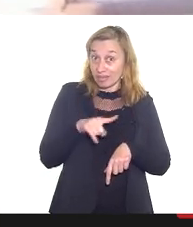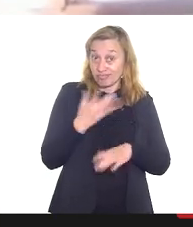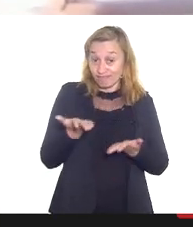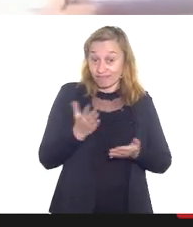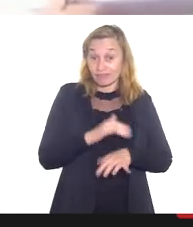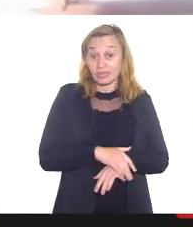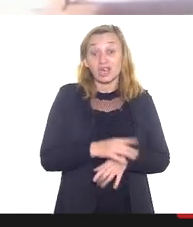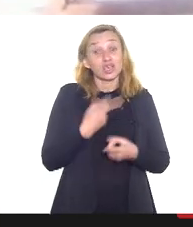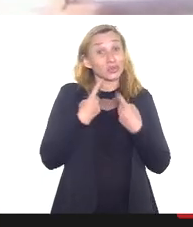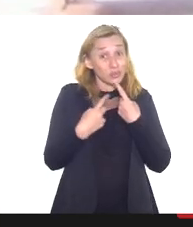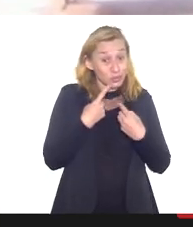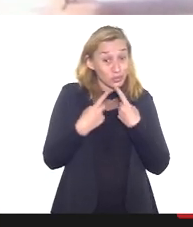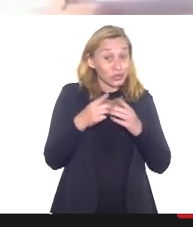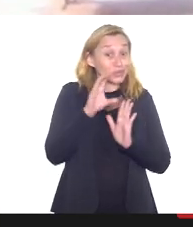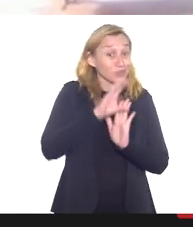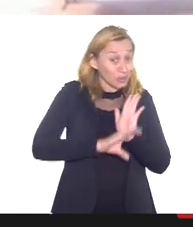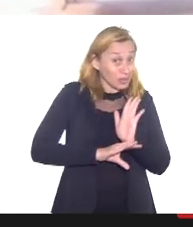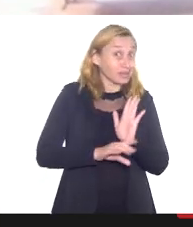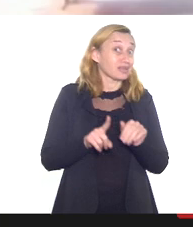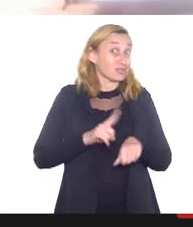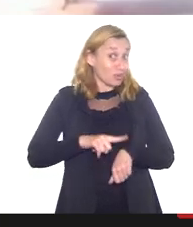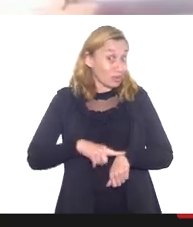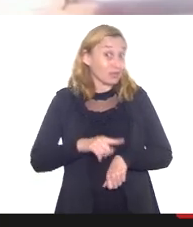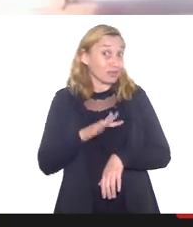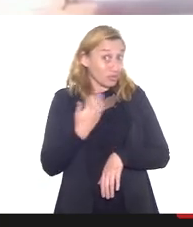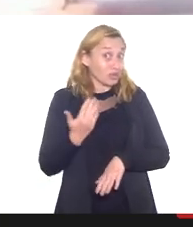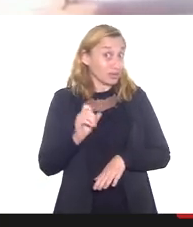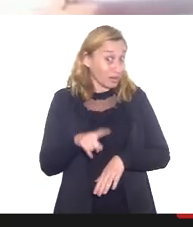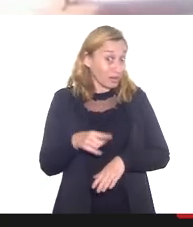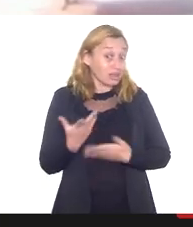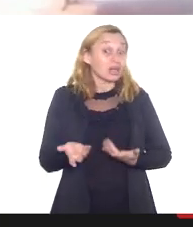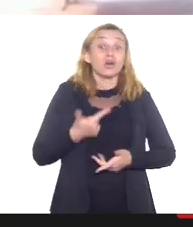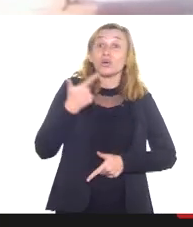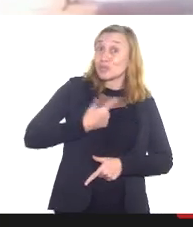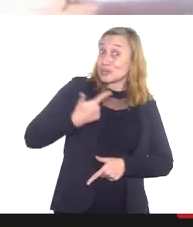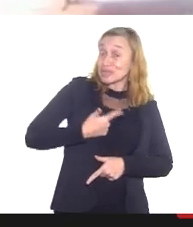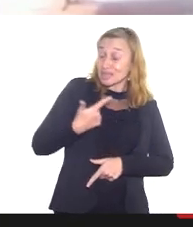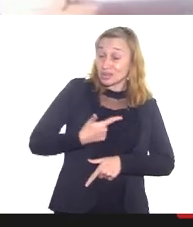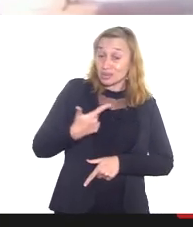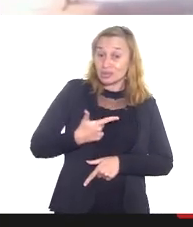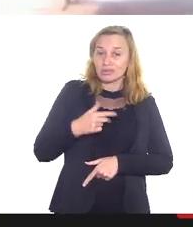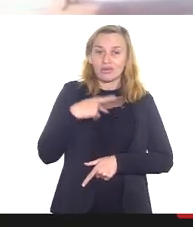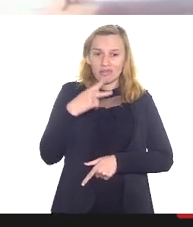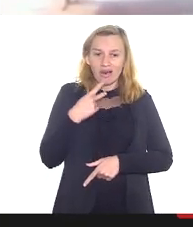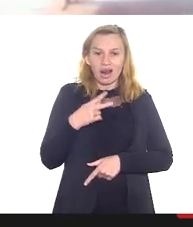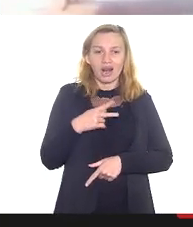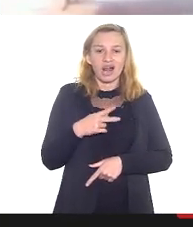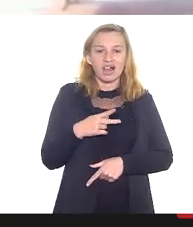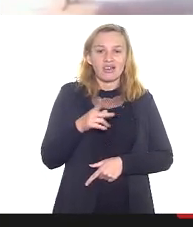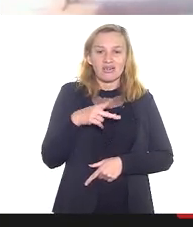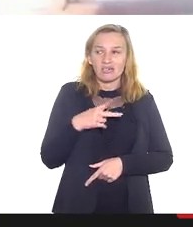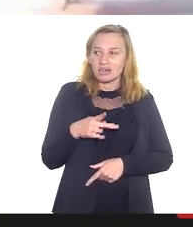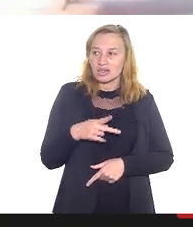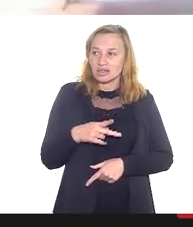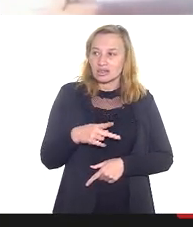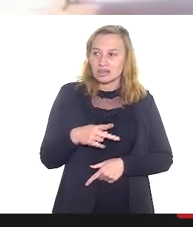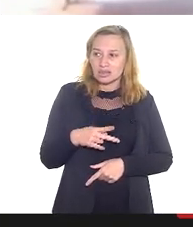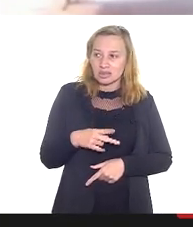De discutir currículo nesse momento. A segunda falácia diz respeito aos